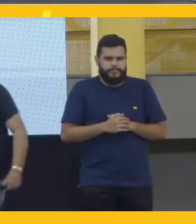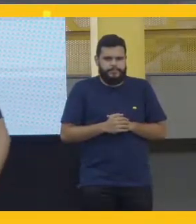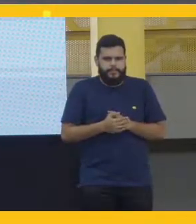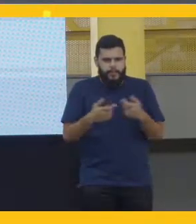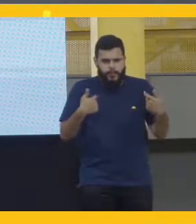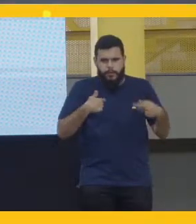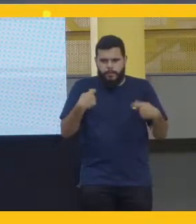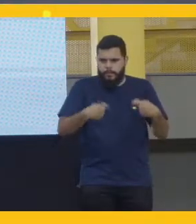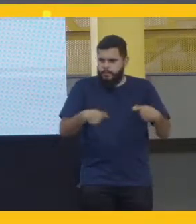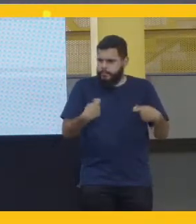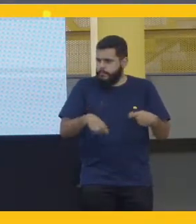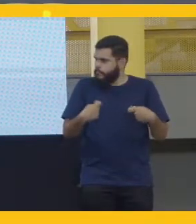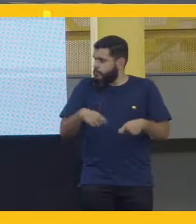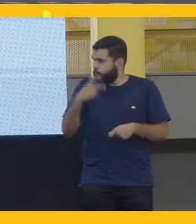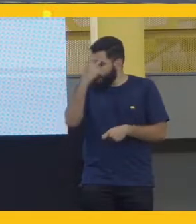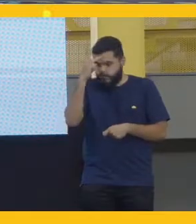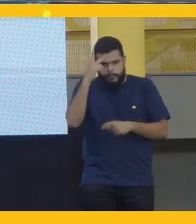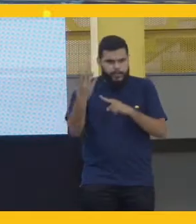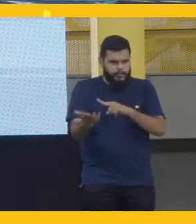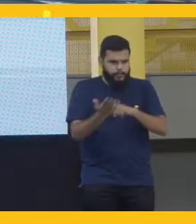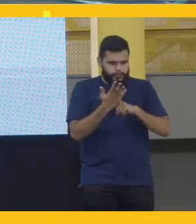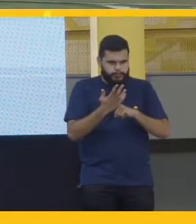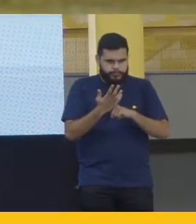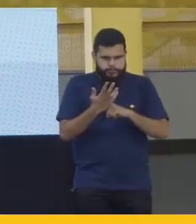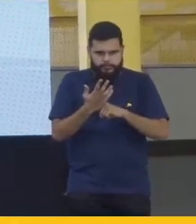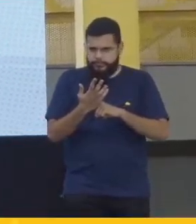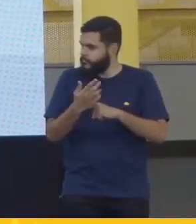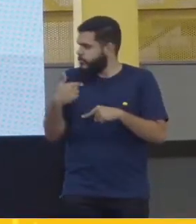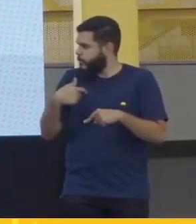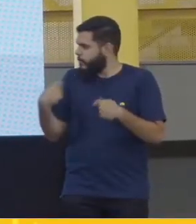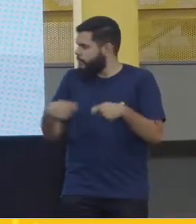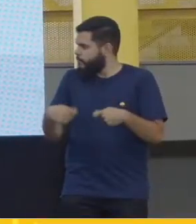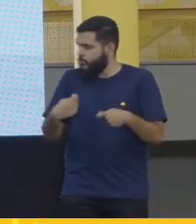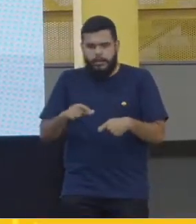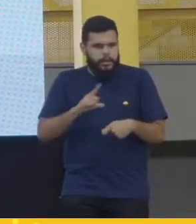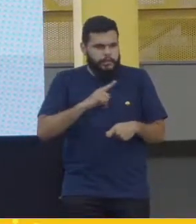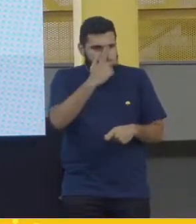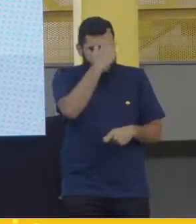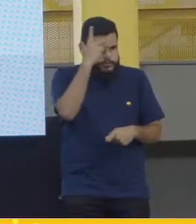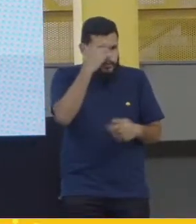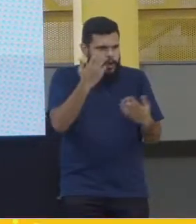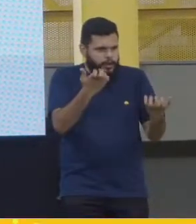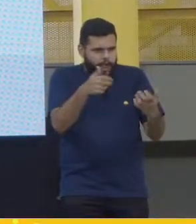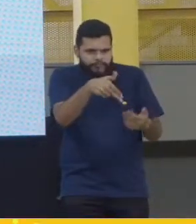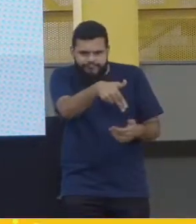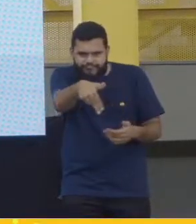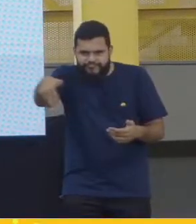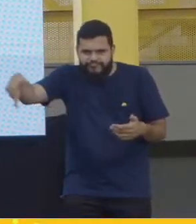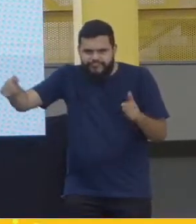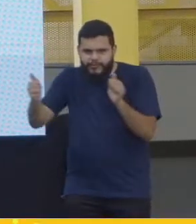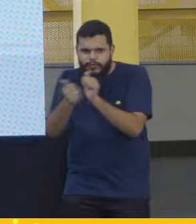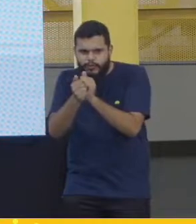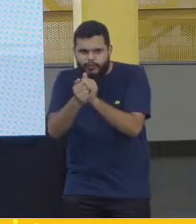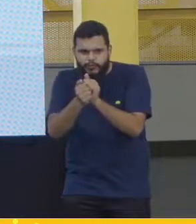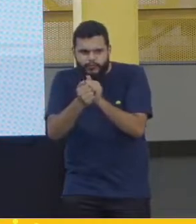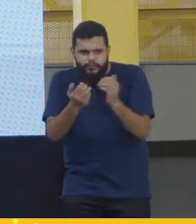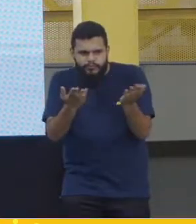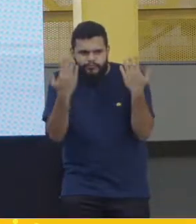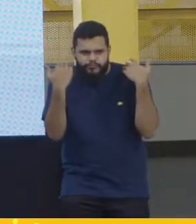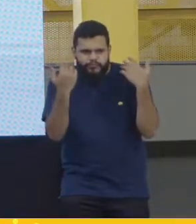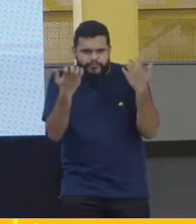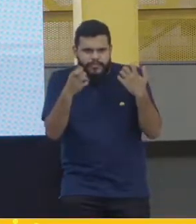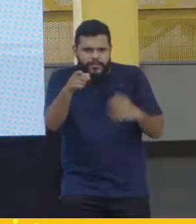eu preciso de alguém que me ajude aqui. Tem alguém que queira dar uma subidinha aqui no palco? Então